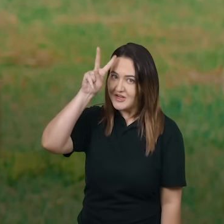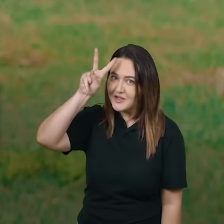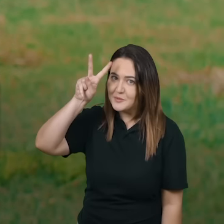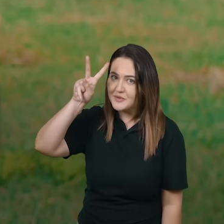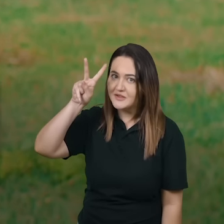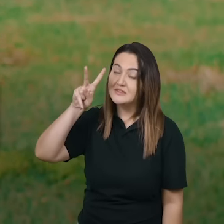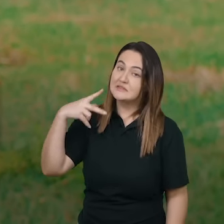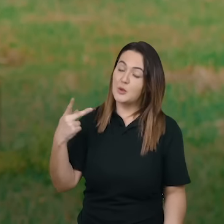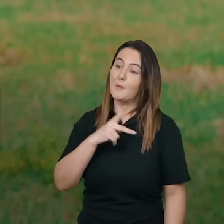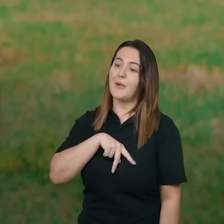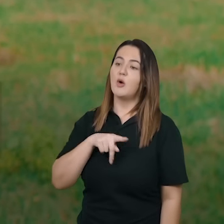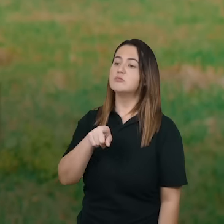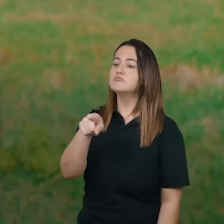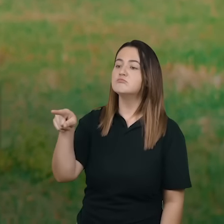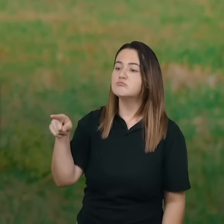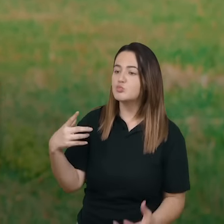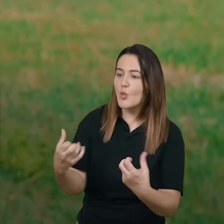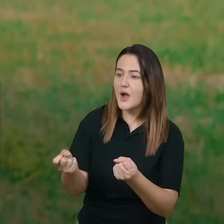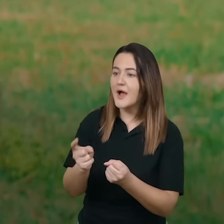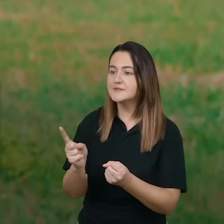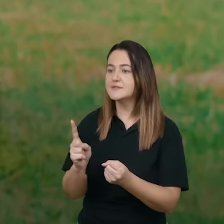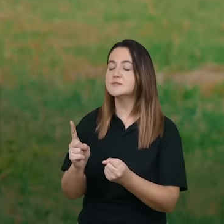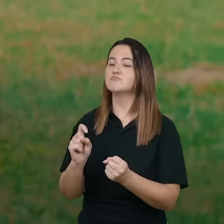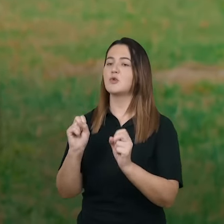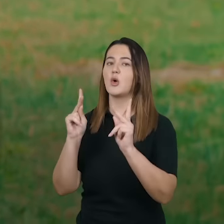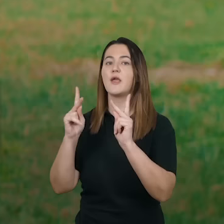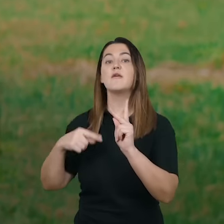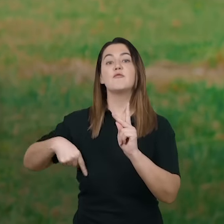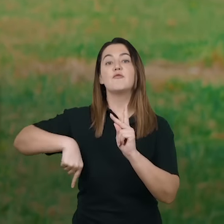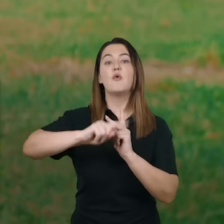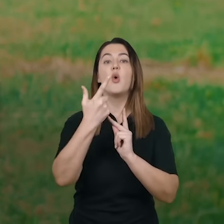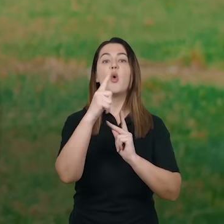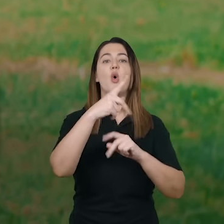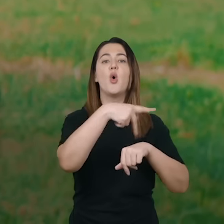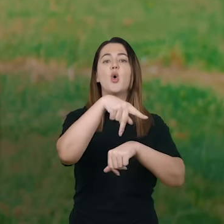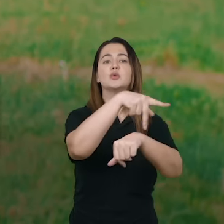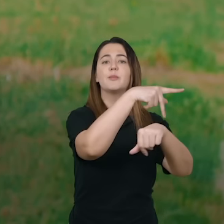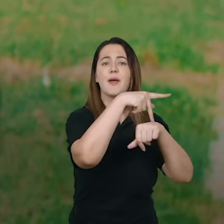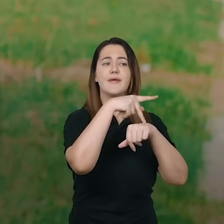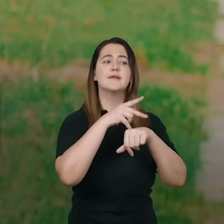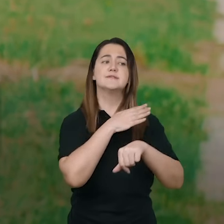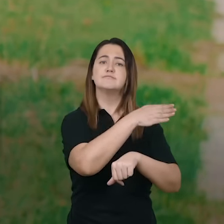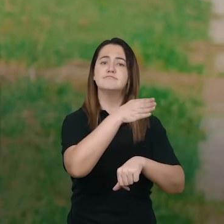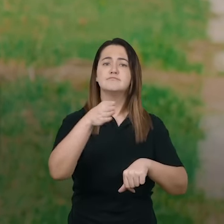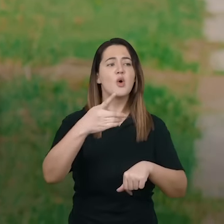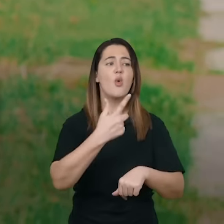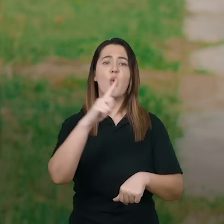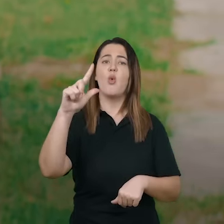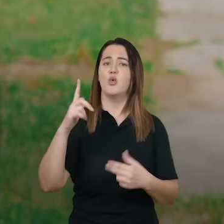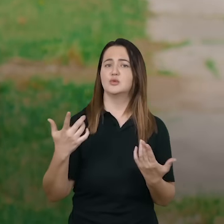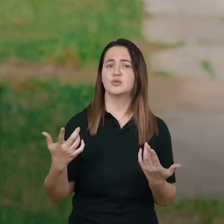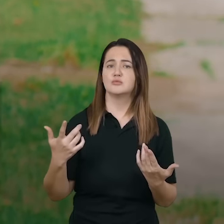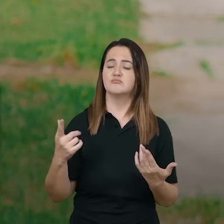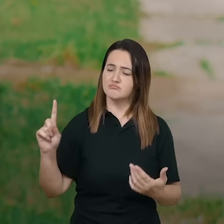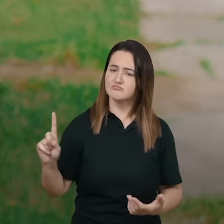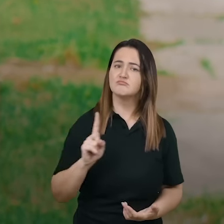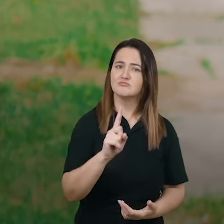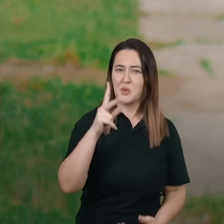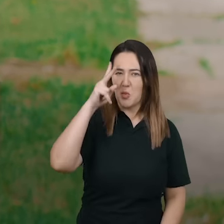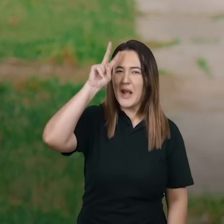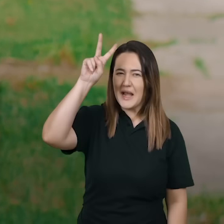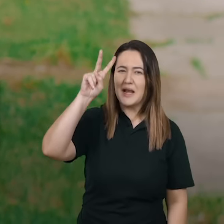que morreu em nosso lugar. E essa história ainda era mais estranha, mais ridícula para os que estavam em redor. Eu me lembro